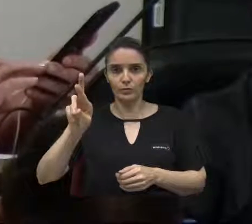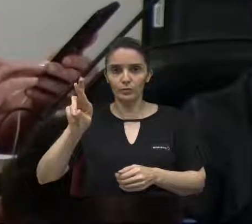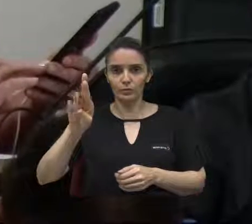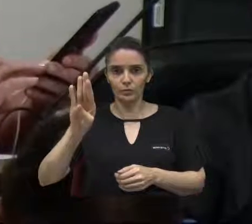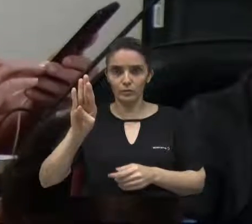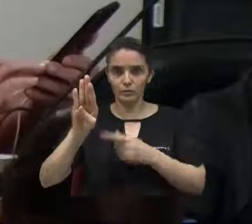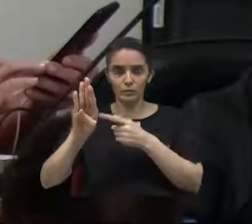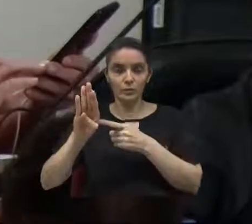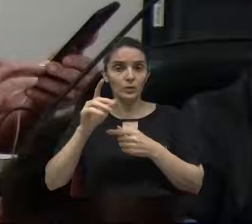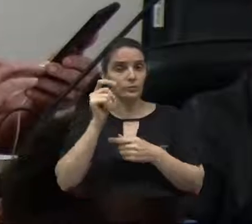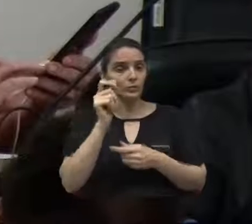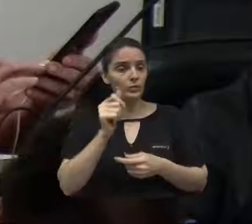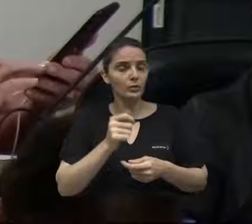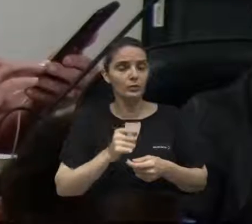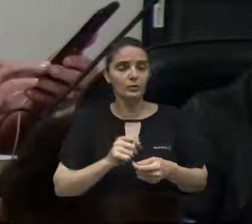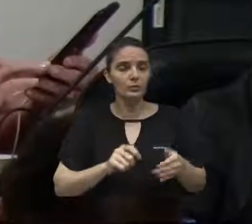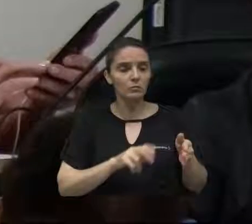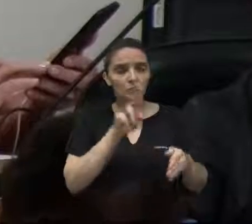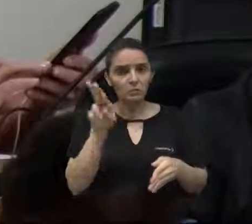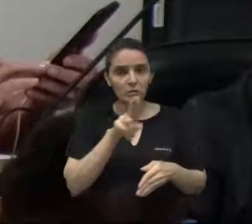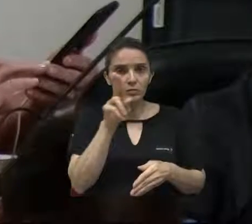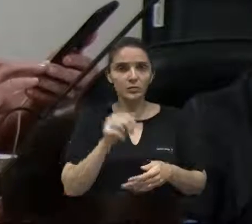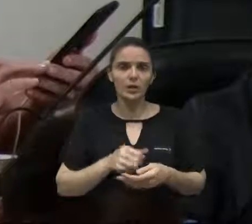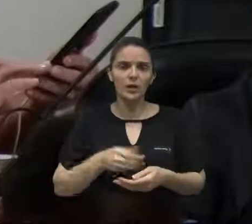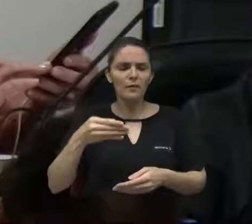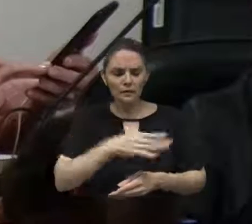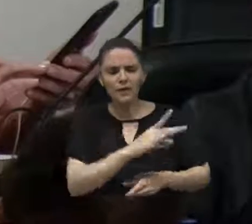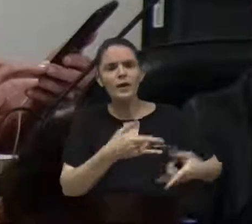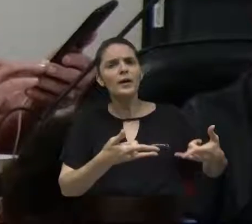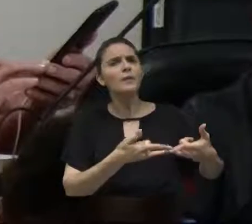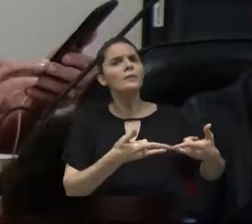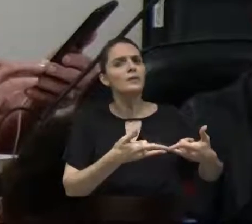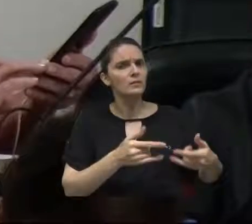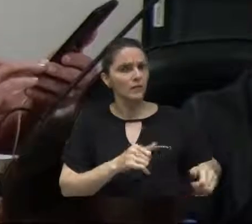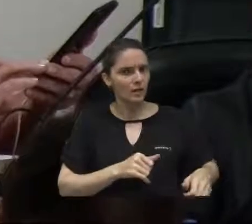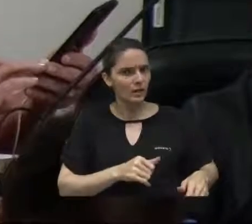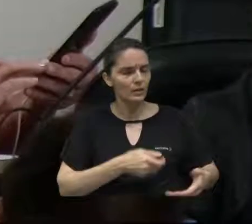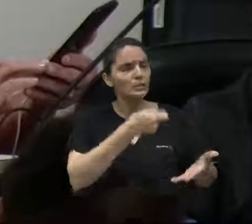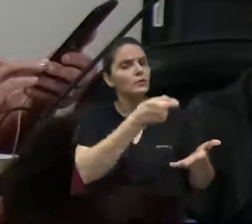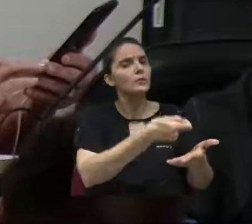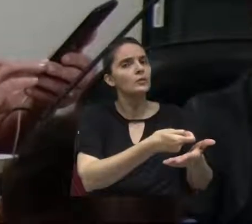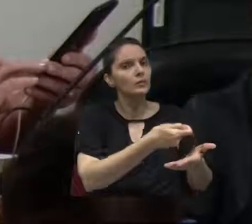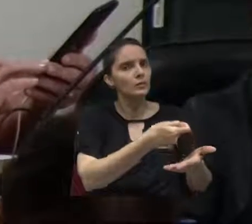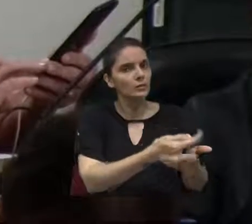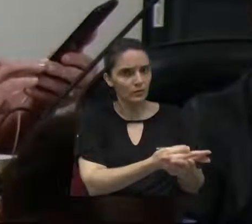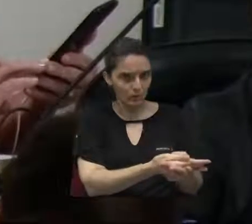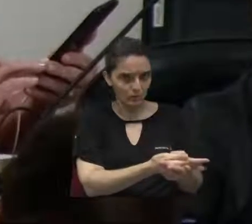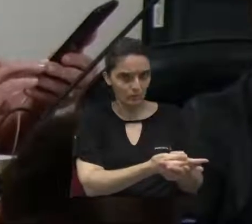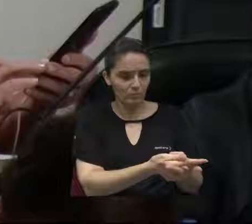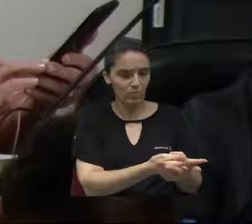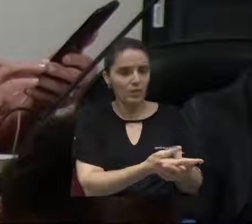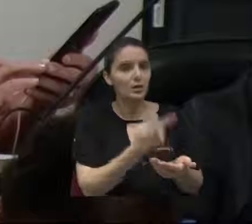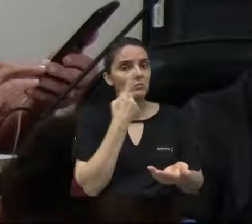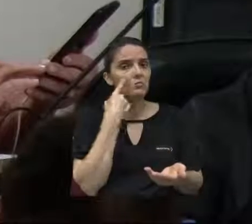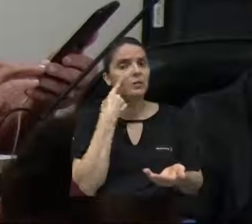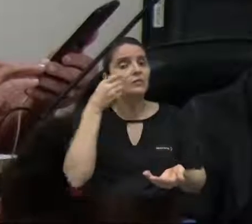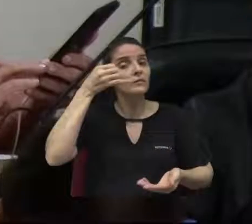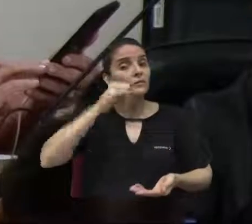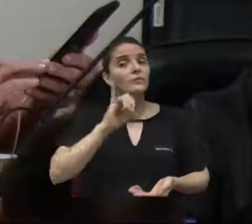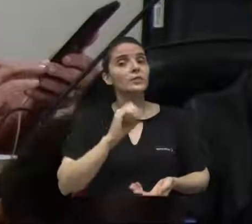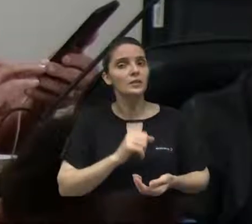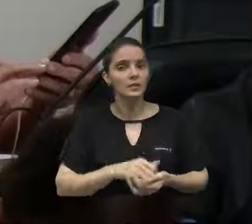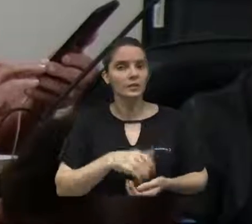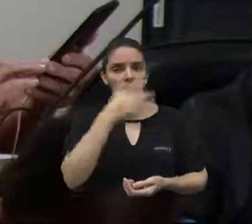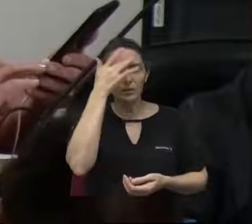somos cobrados. Vai comprar uma passagem lá na rodoviária para o senhor ver se os donos de guichê ou pessoas que estão ali não